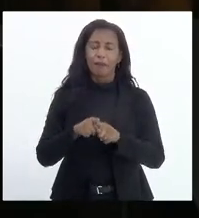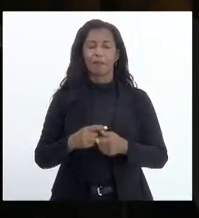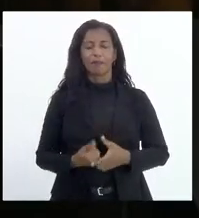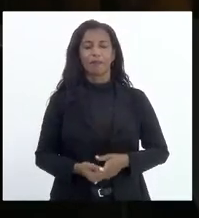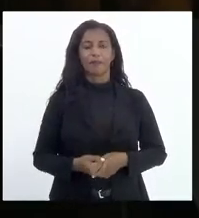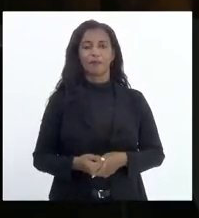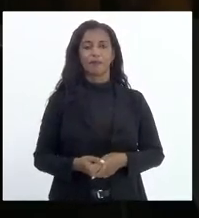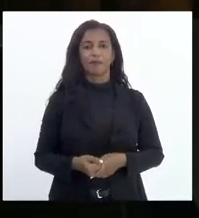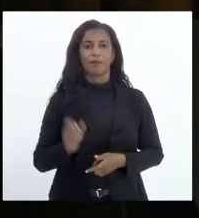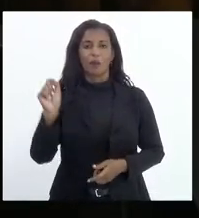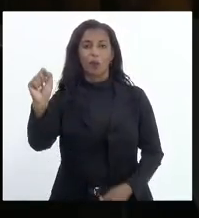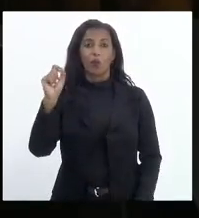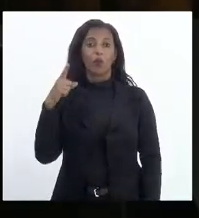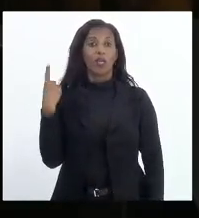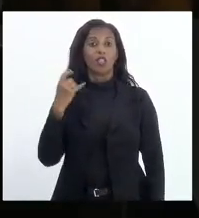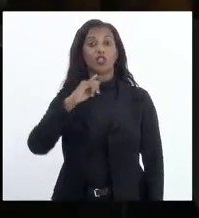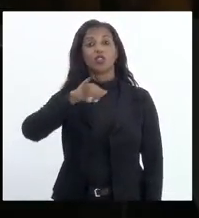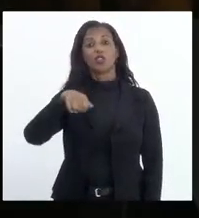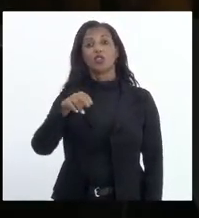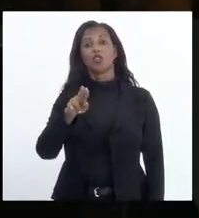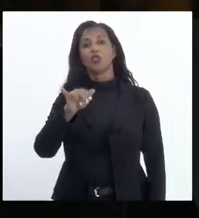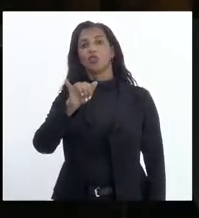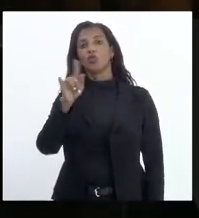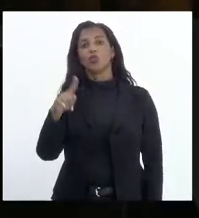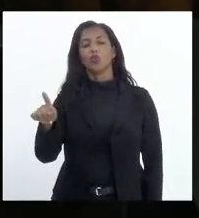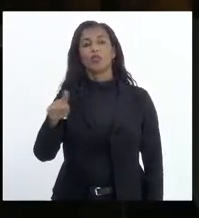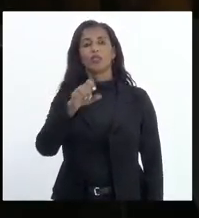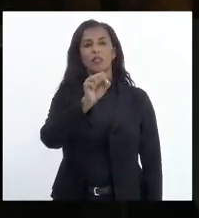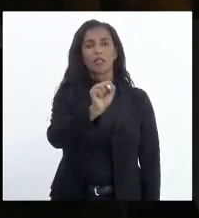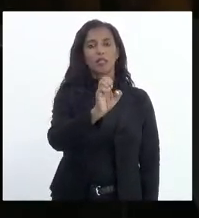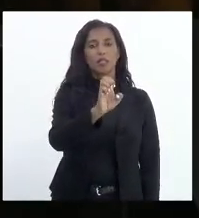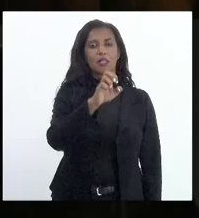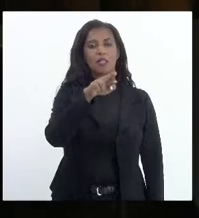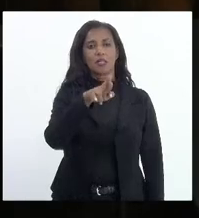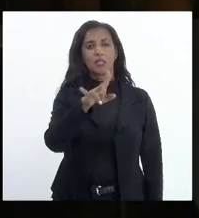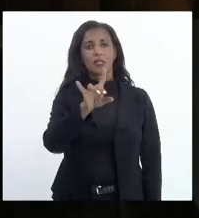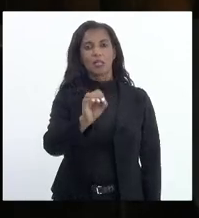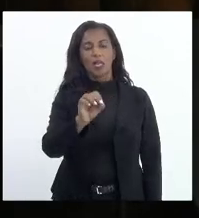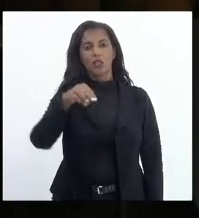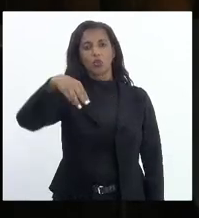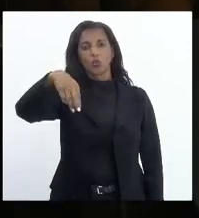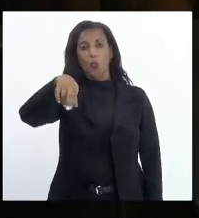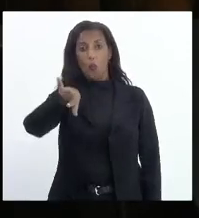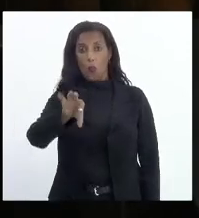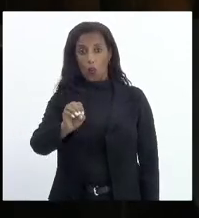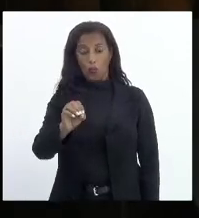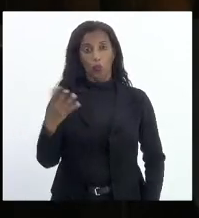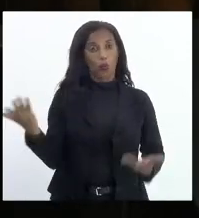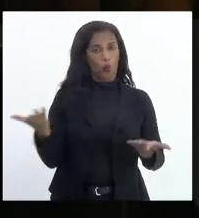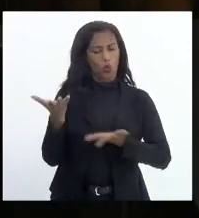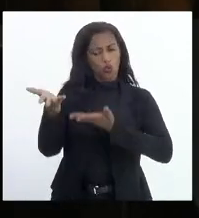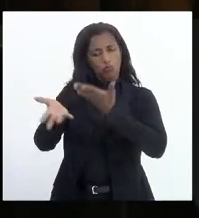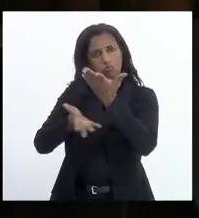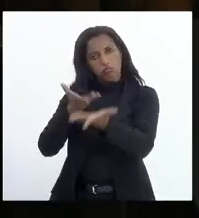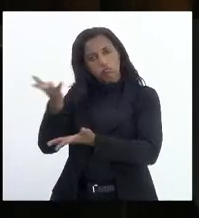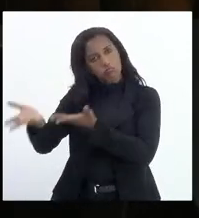o e Juiz Sérgio moro hoje Ah tá dedicado